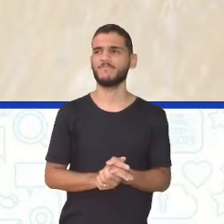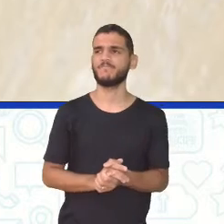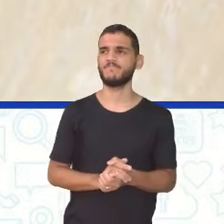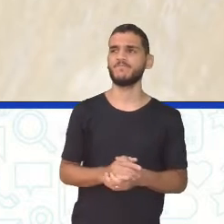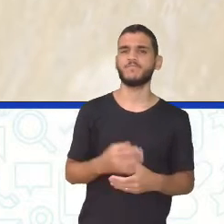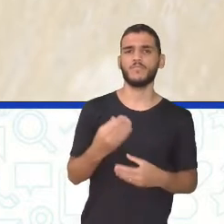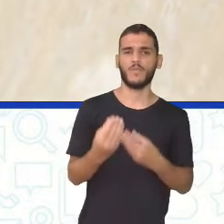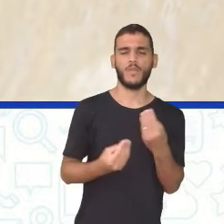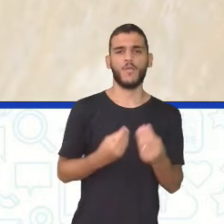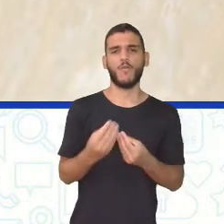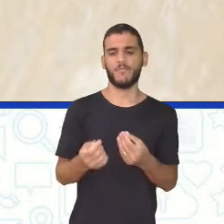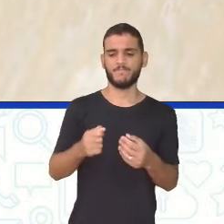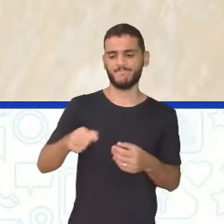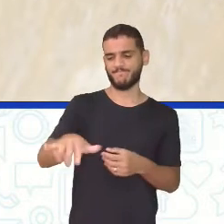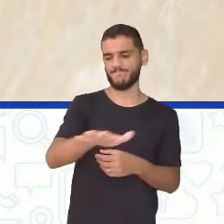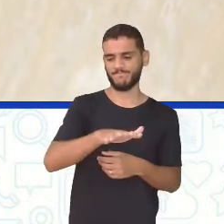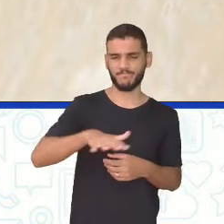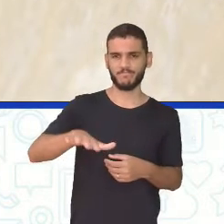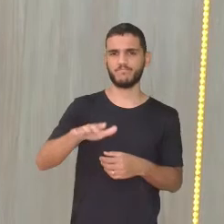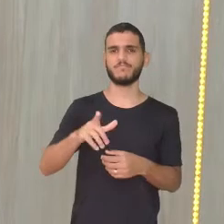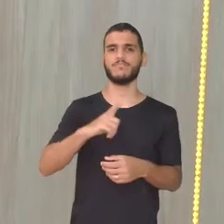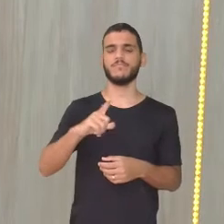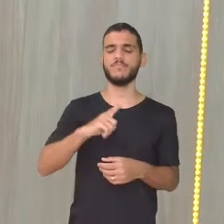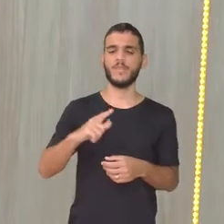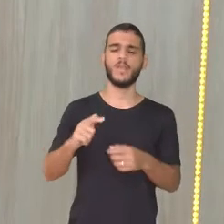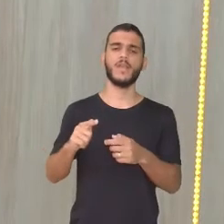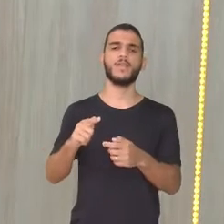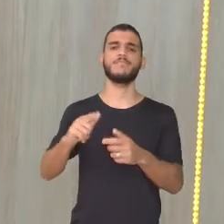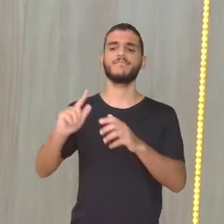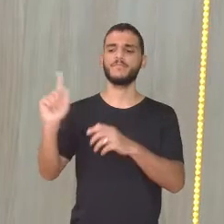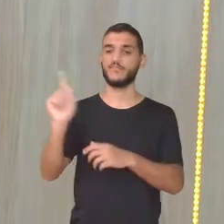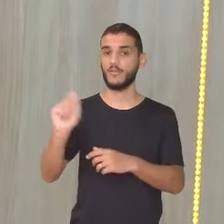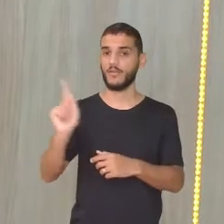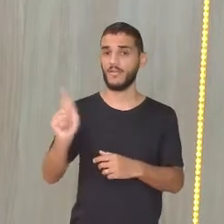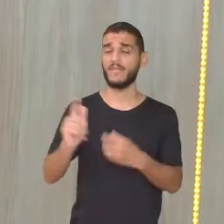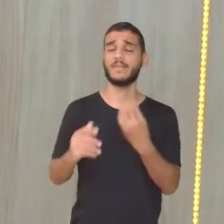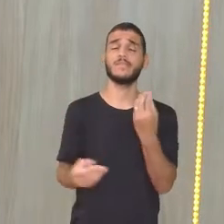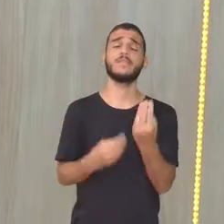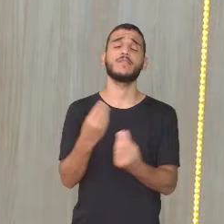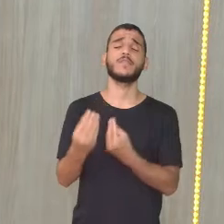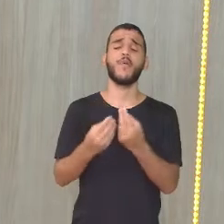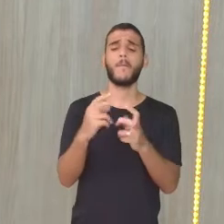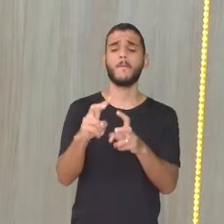como é que no espaço geográfico, né, a gente percebe essas